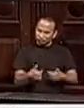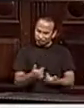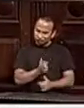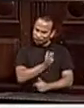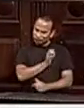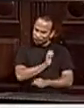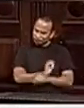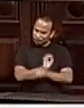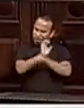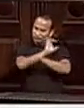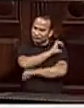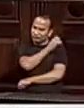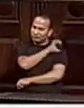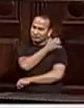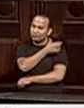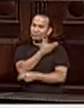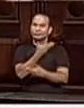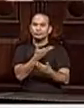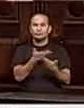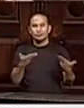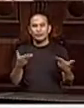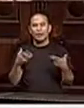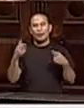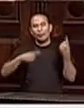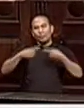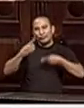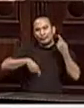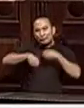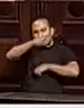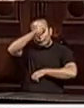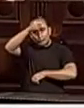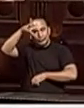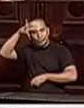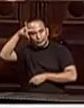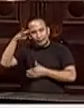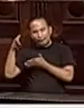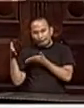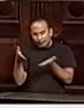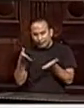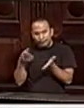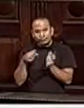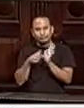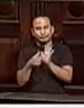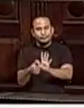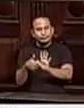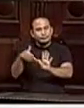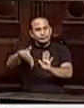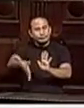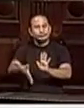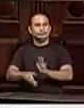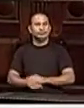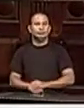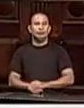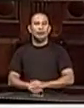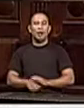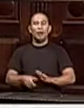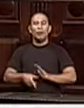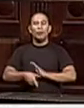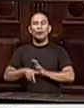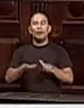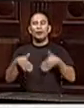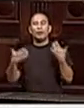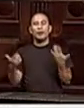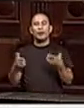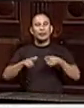Estado do Rio de Janeiro em relação às políticas públicas que eram colocadas em práticas. E quando a gente trabalhava aqui essa questão,